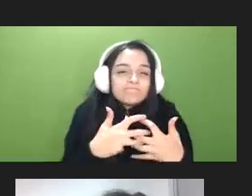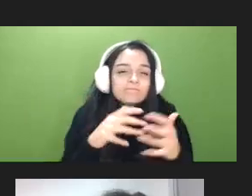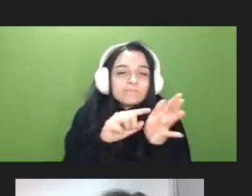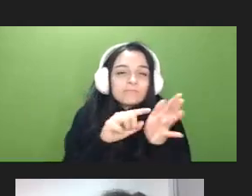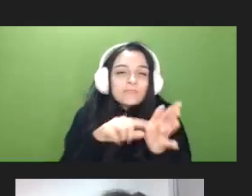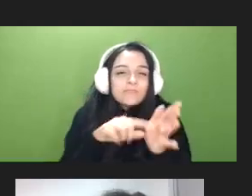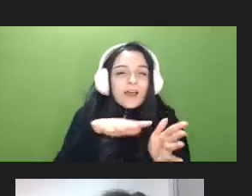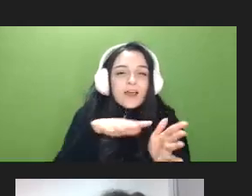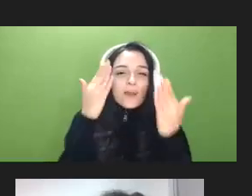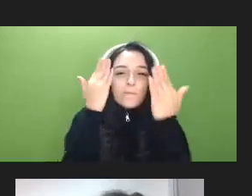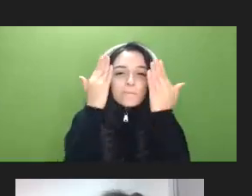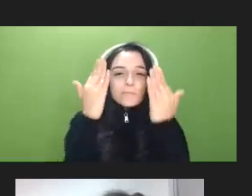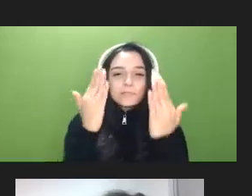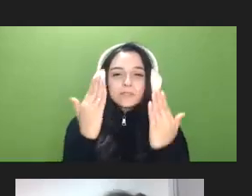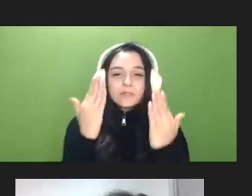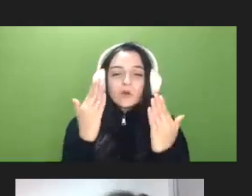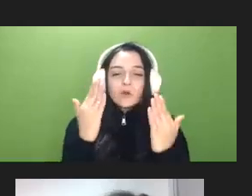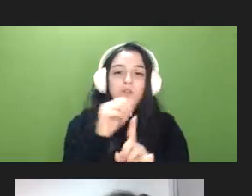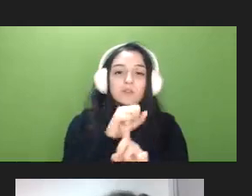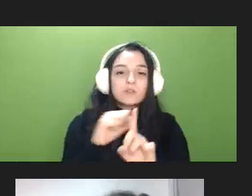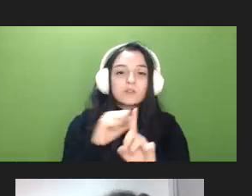de estágios não obrigatórios.